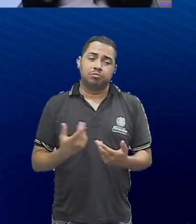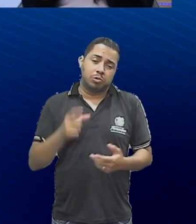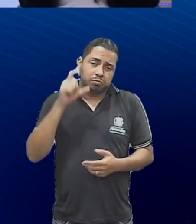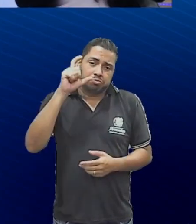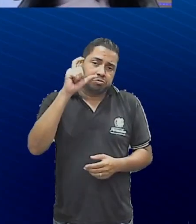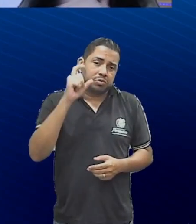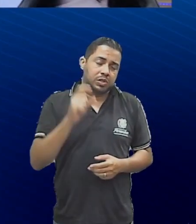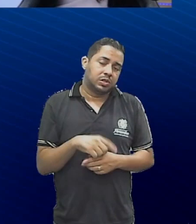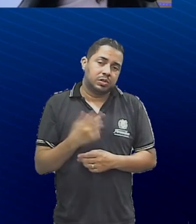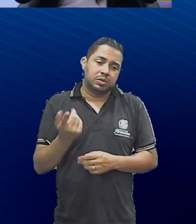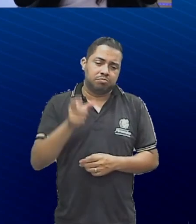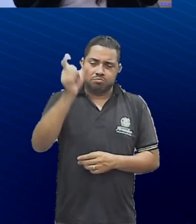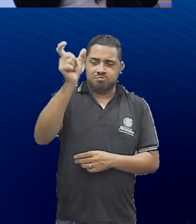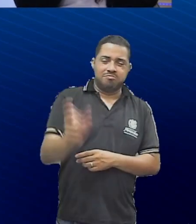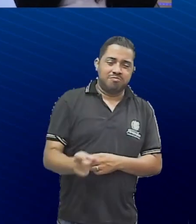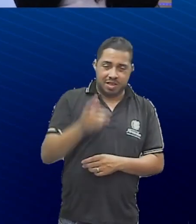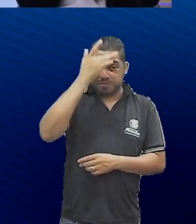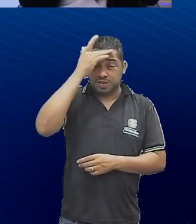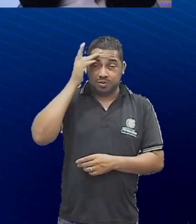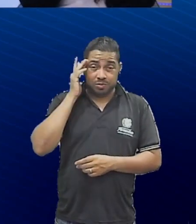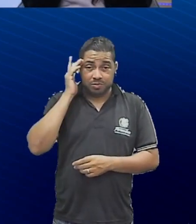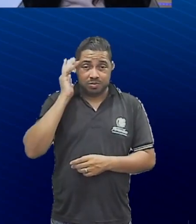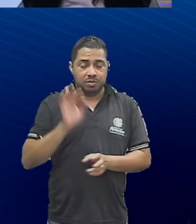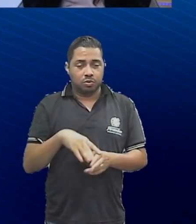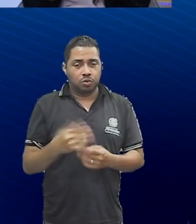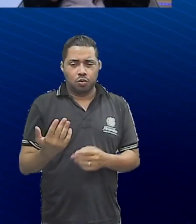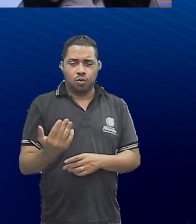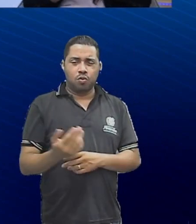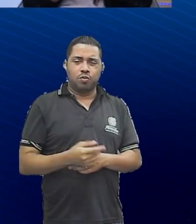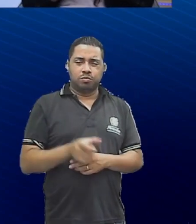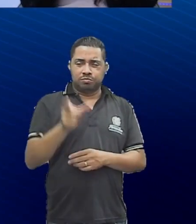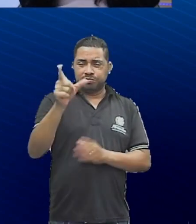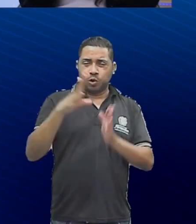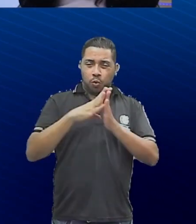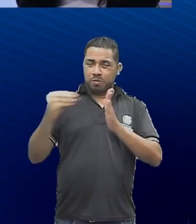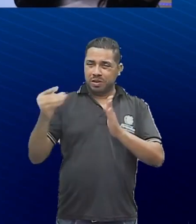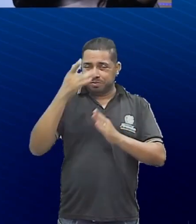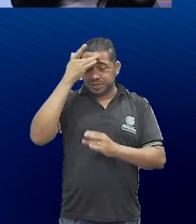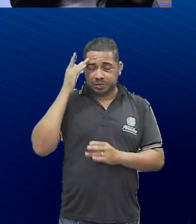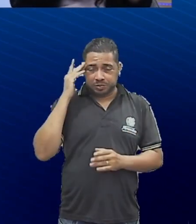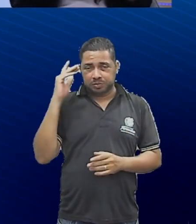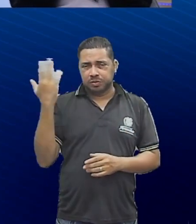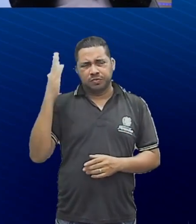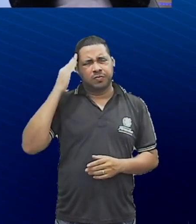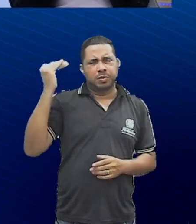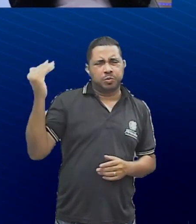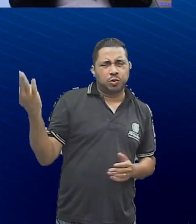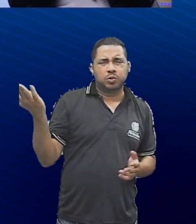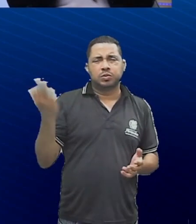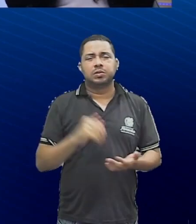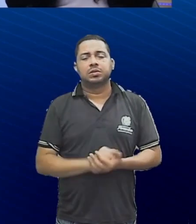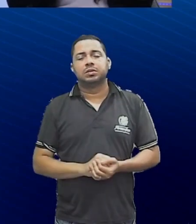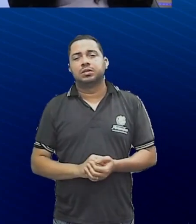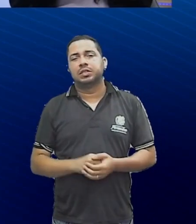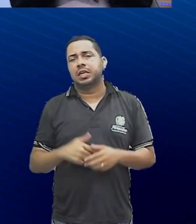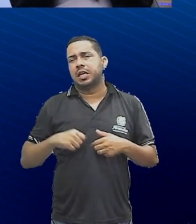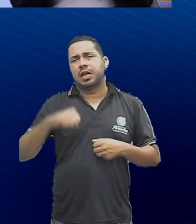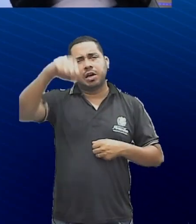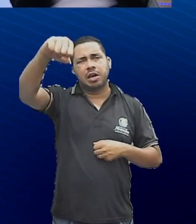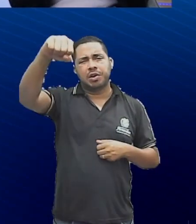aquela pessoa, almeja chegar naquela, se espelha, certo? Então, celebridades e